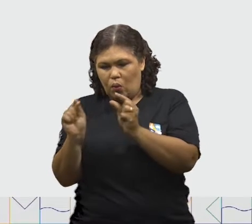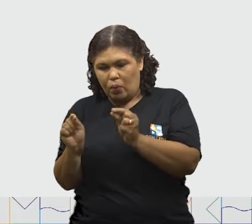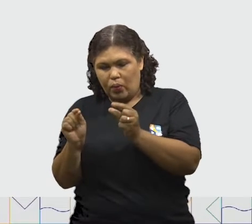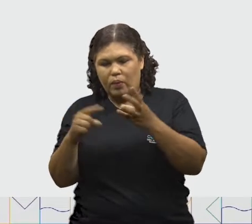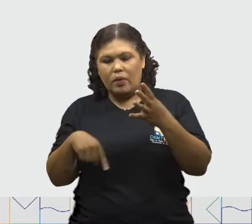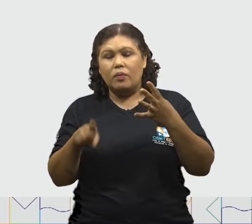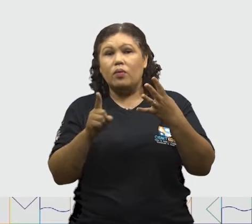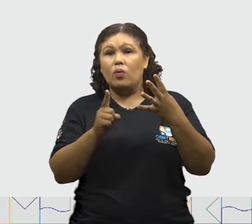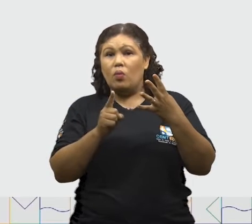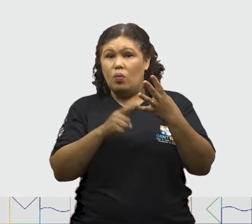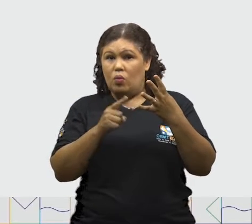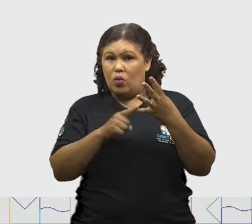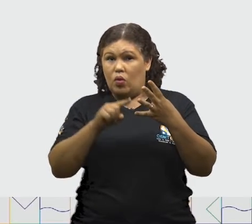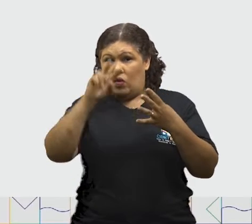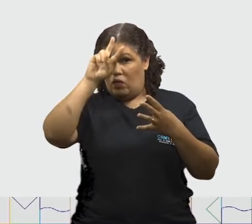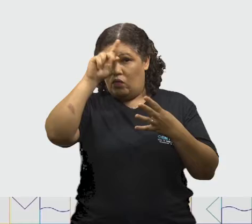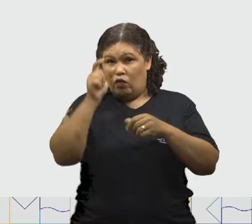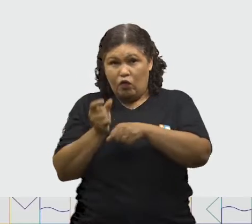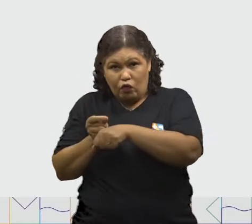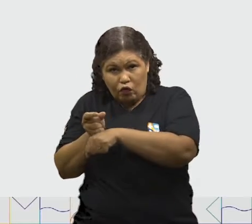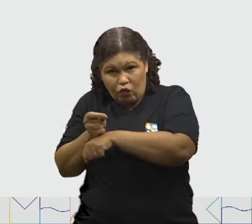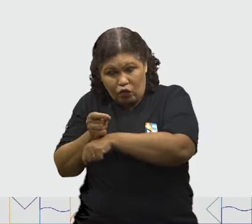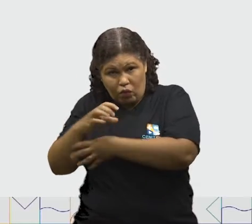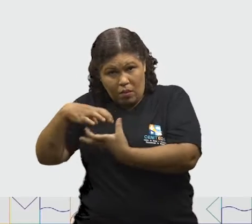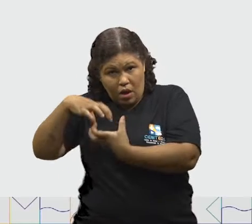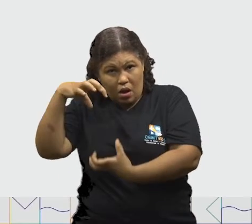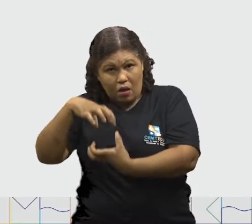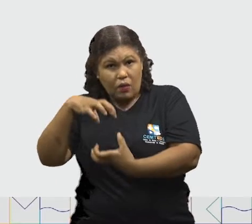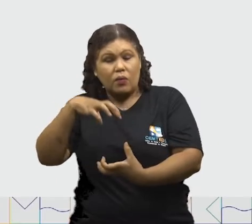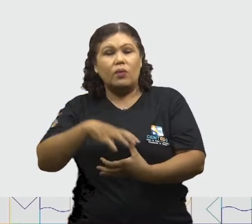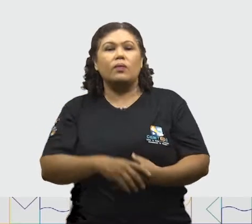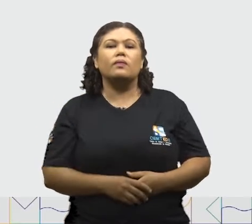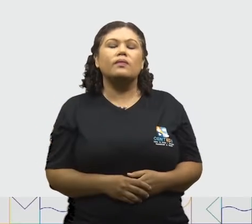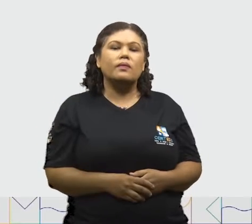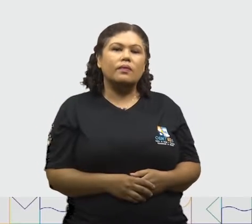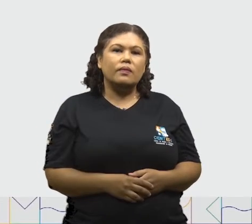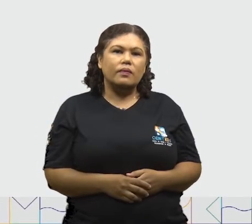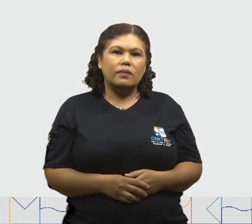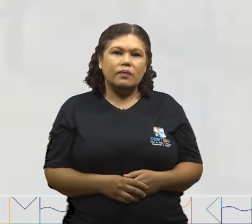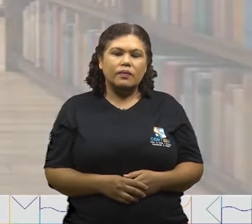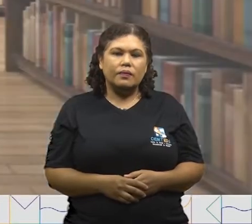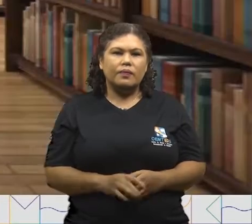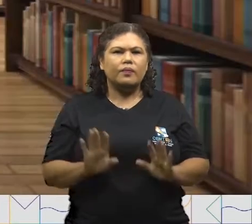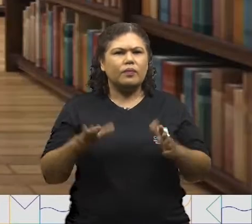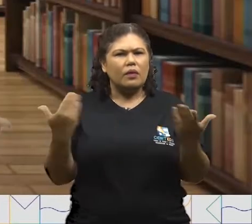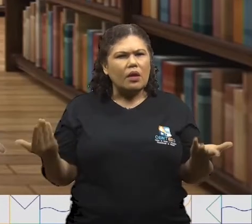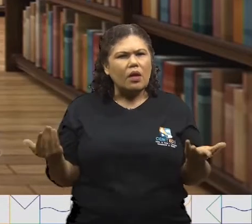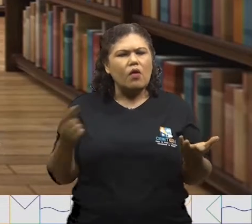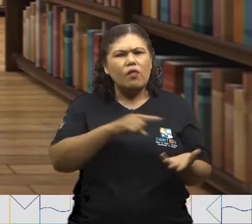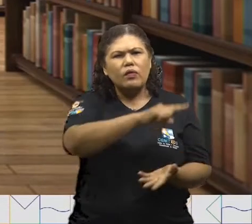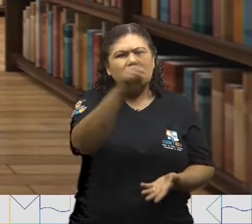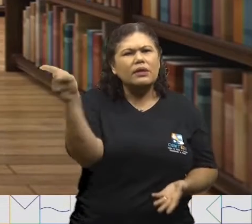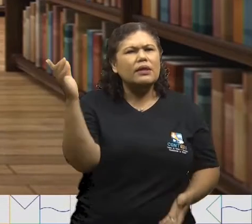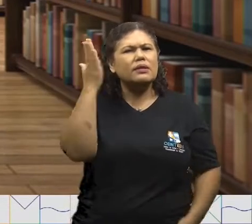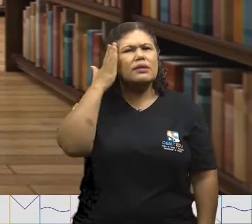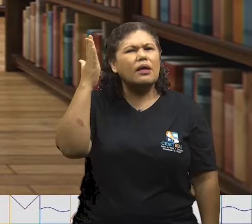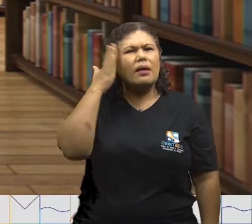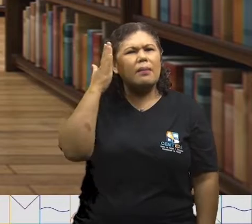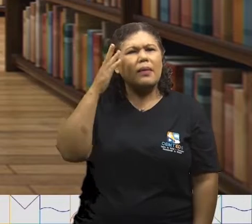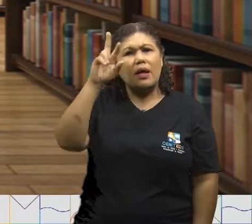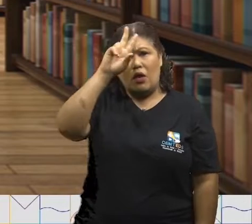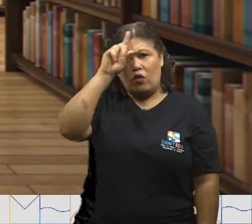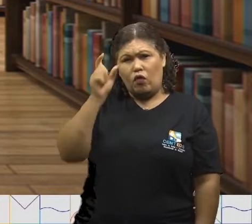e, por último, a formiga ela passa pela fase adulta. Você sabia que as